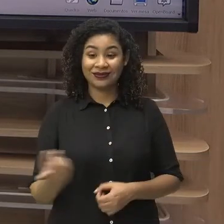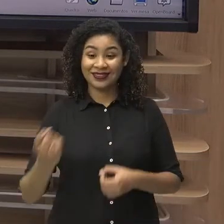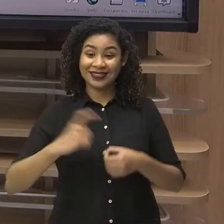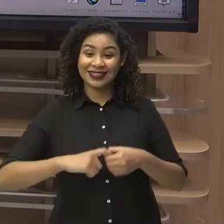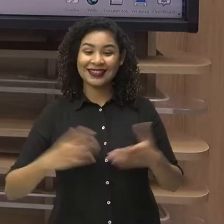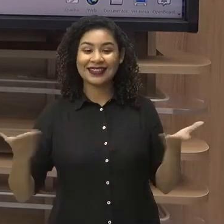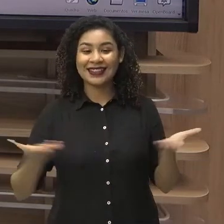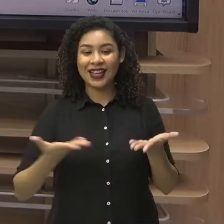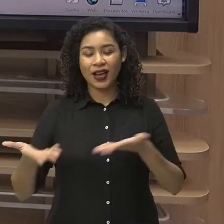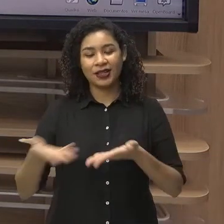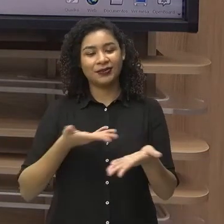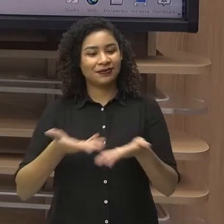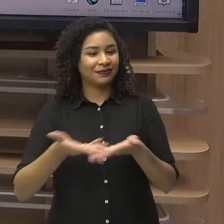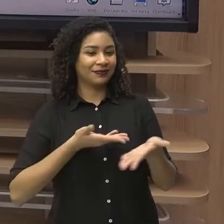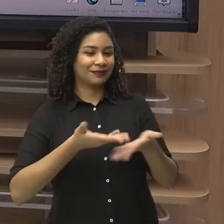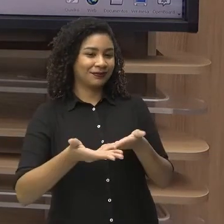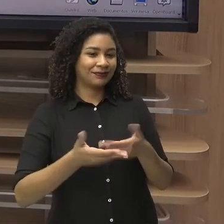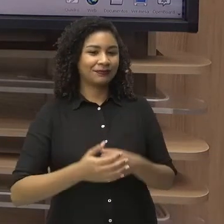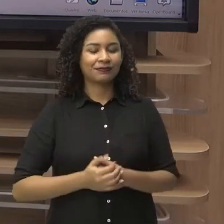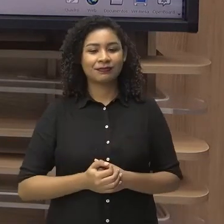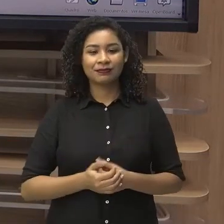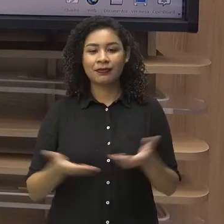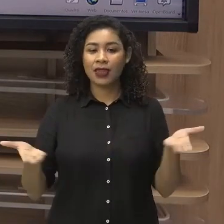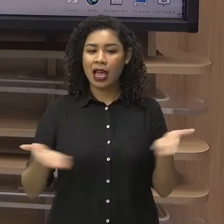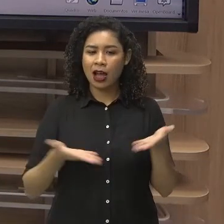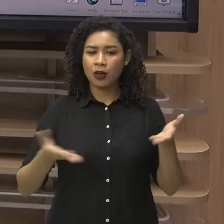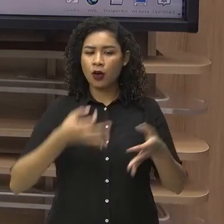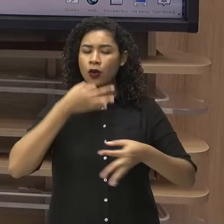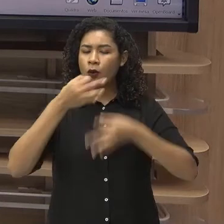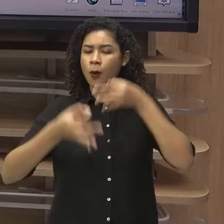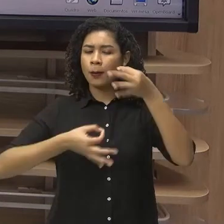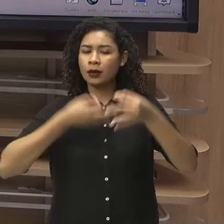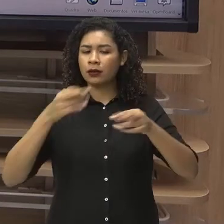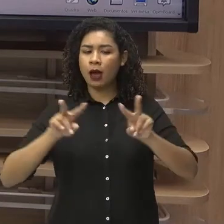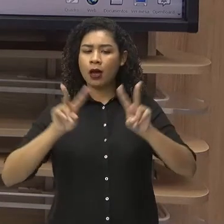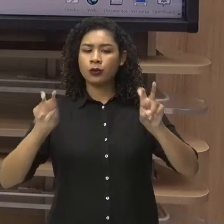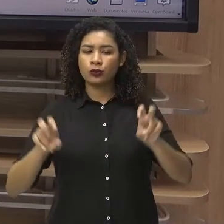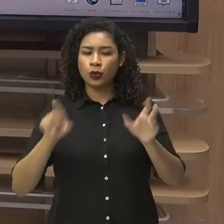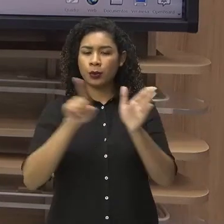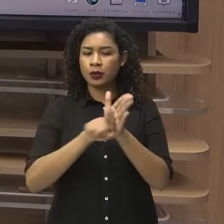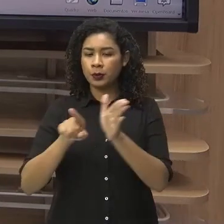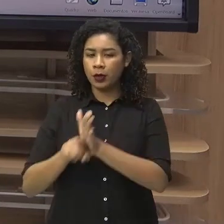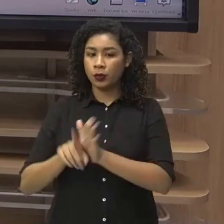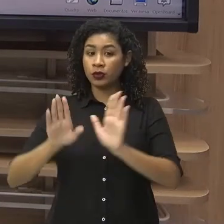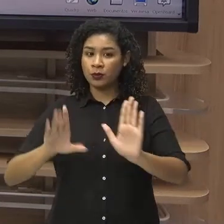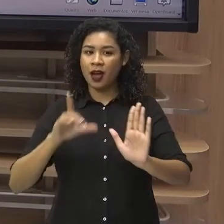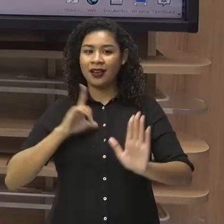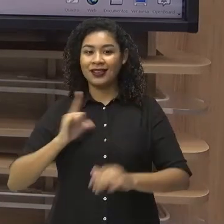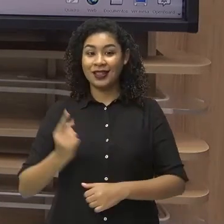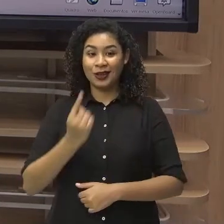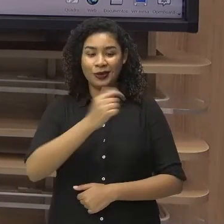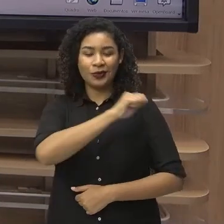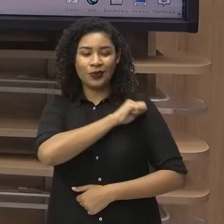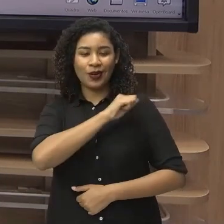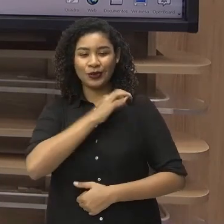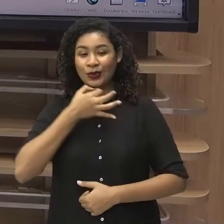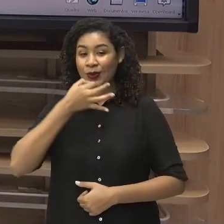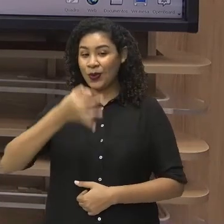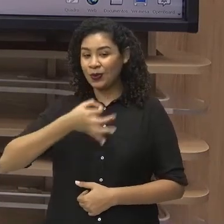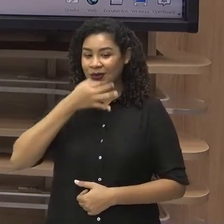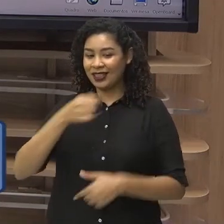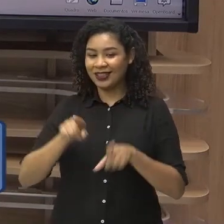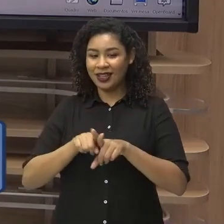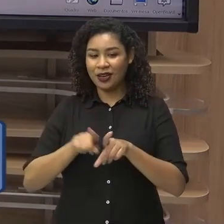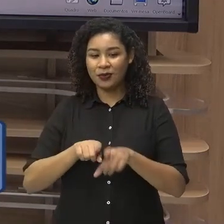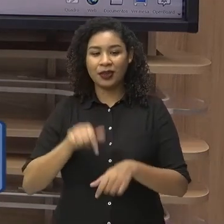Estamos de volta para a nossa interatividade. A gente vai agora comentar as nossas questões, né? Mas antes, a gente tem uma participação, né? A participação